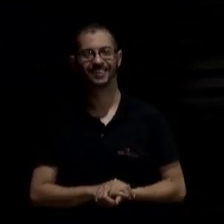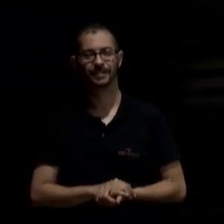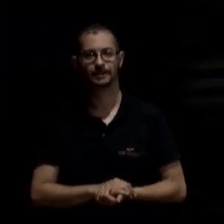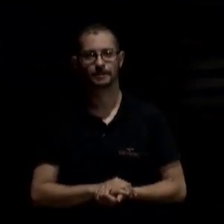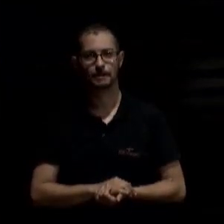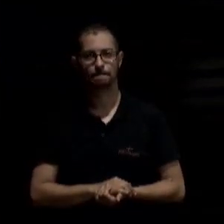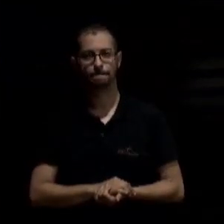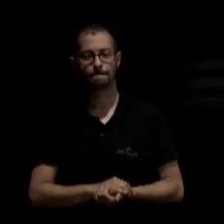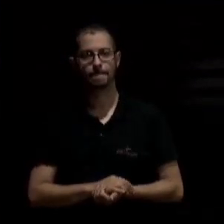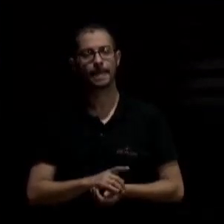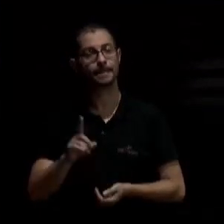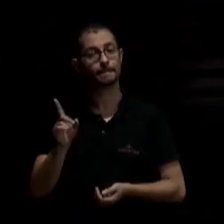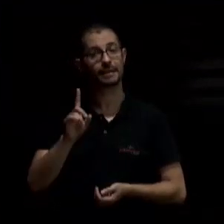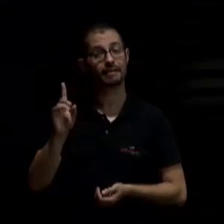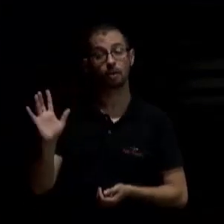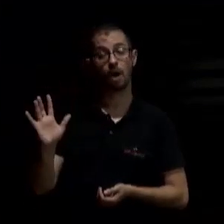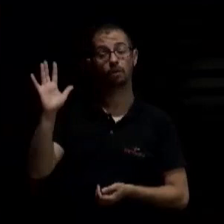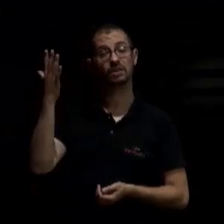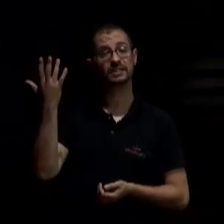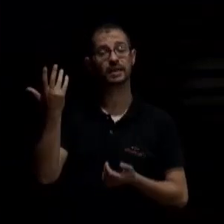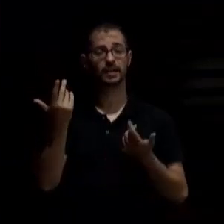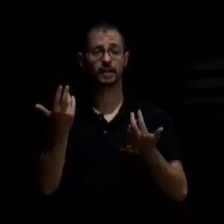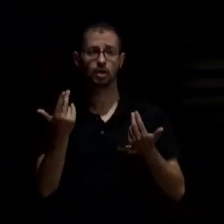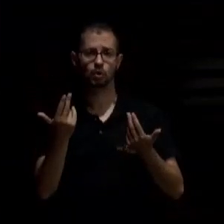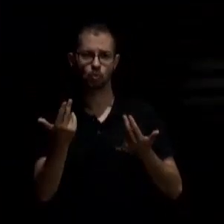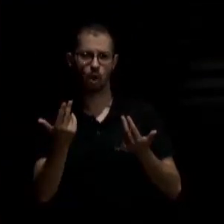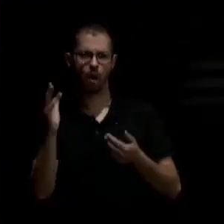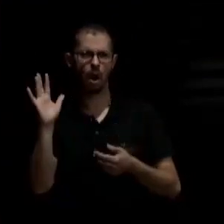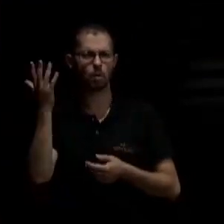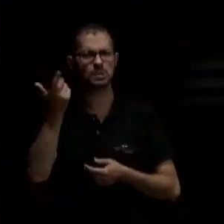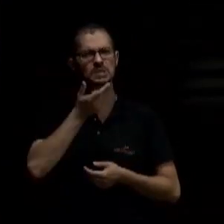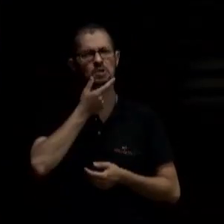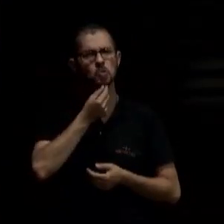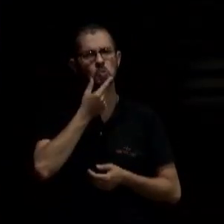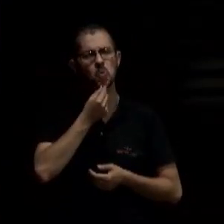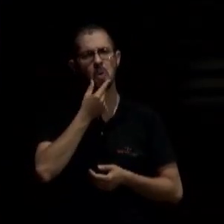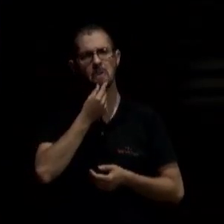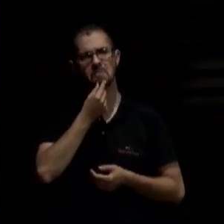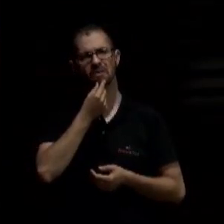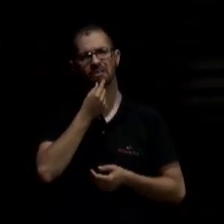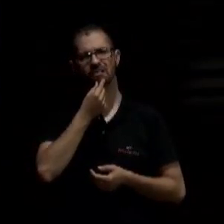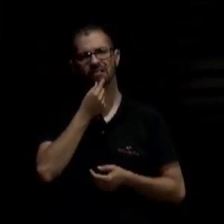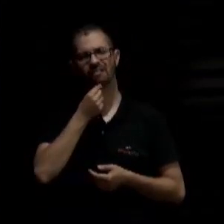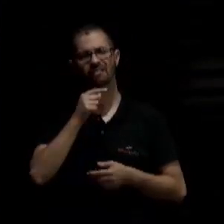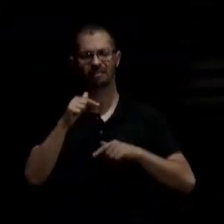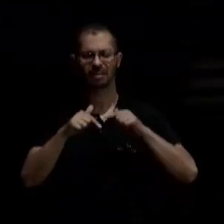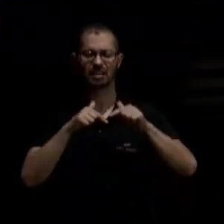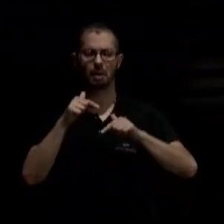Para não acontecer como aconteceu com aquele cara que trabalhou